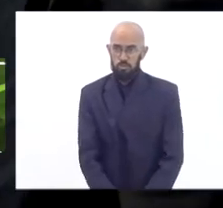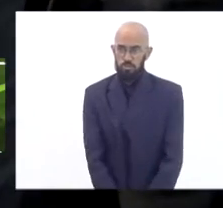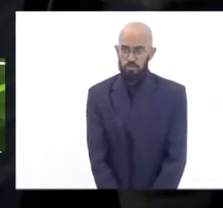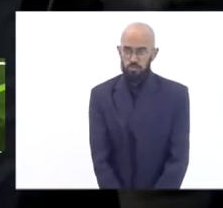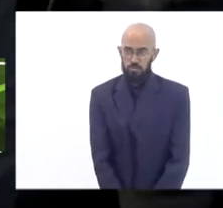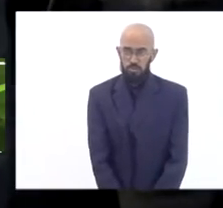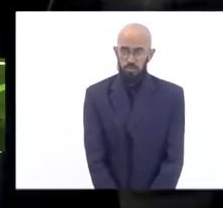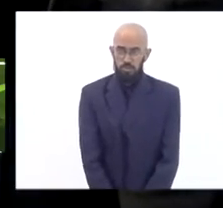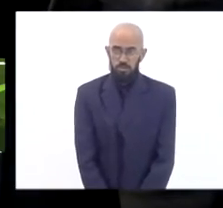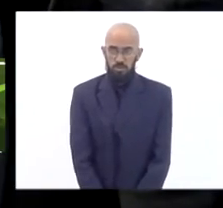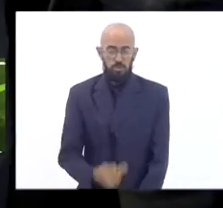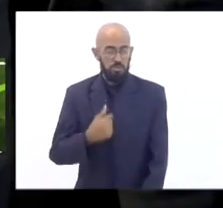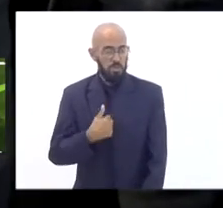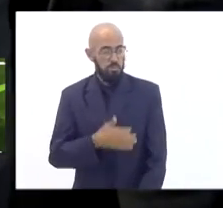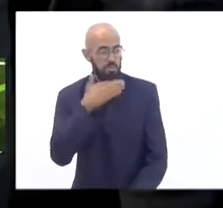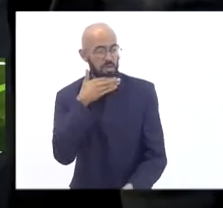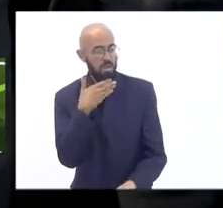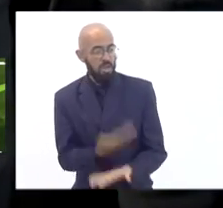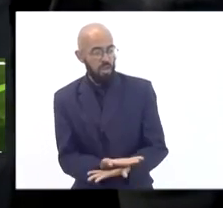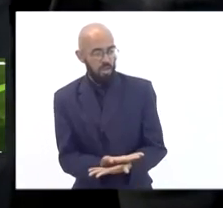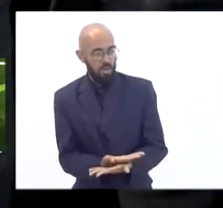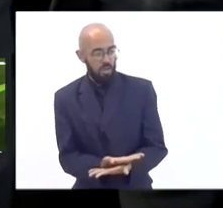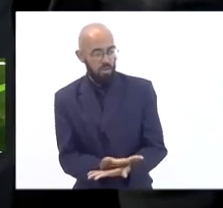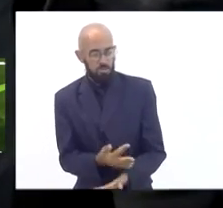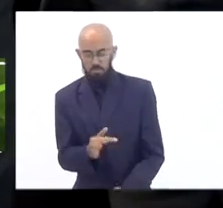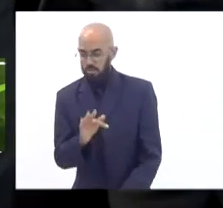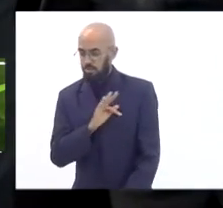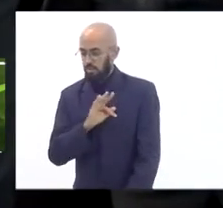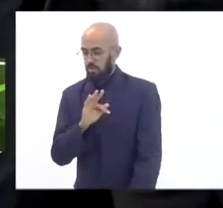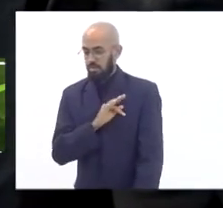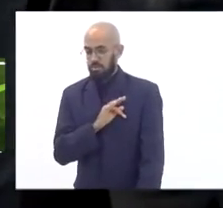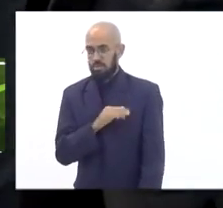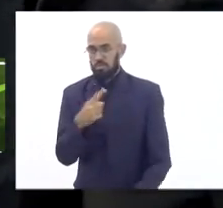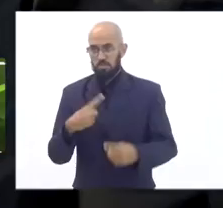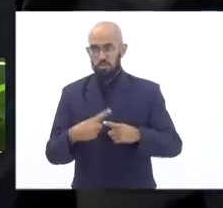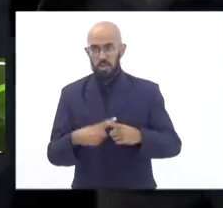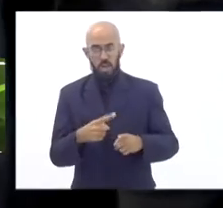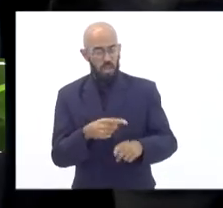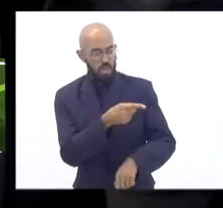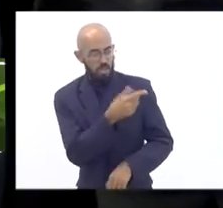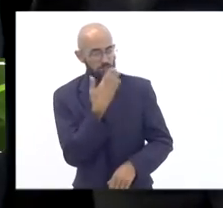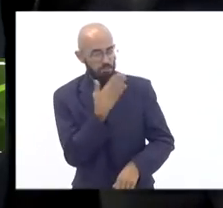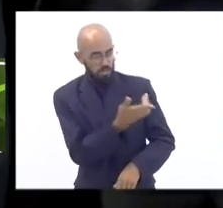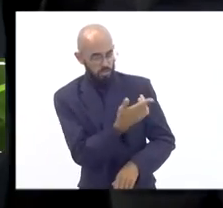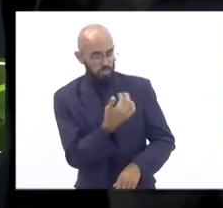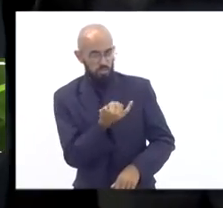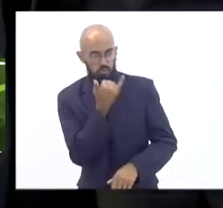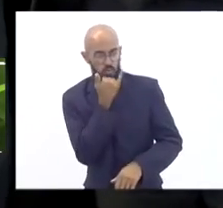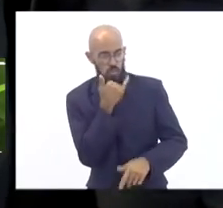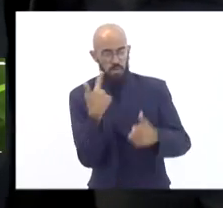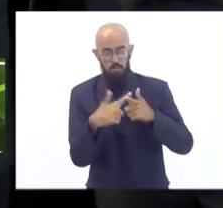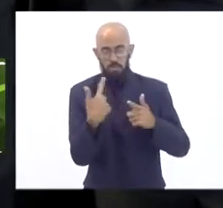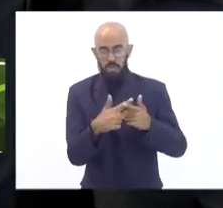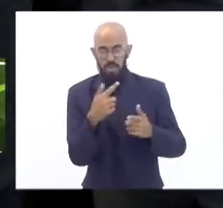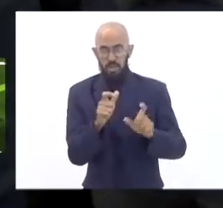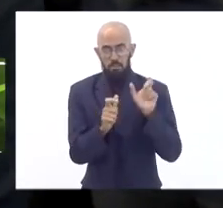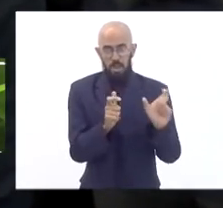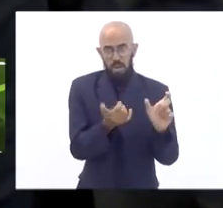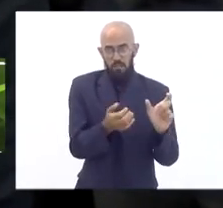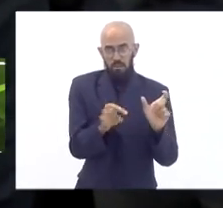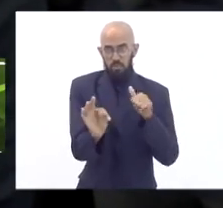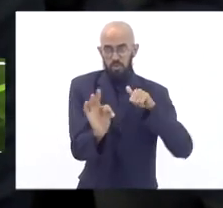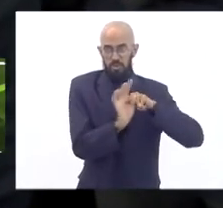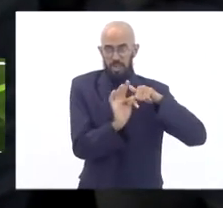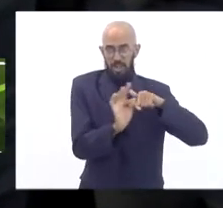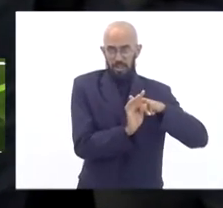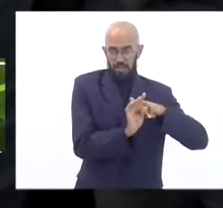Me deixa estupefato, deputada Marta Rocha, porque, da mesma forma que ele pediu desculpa por ser muito técnico, na fala do deputado Luiz Paulo,